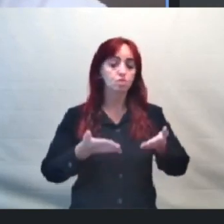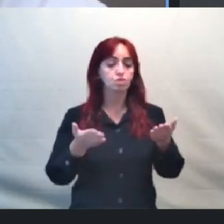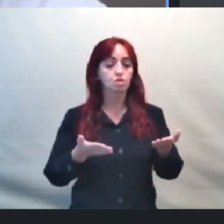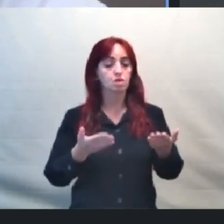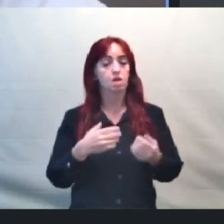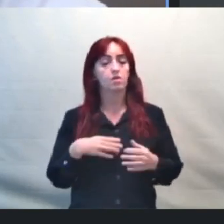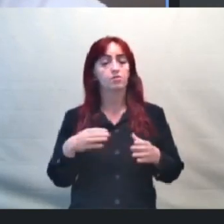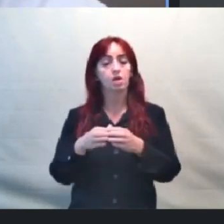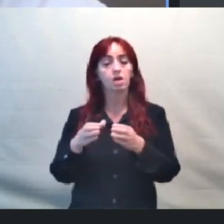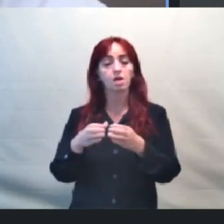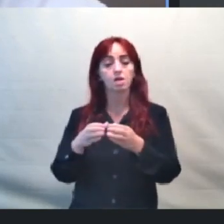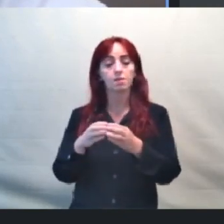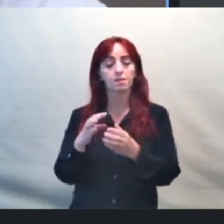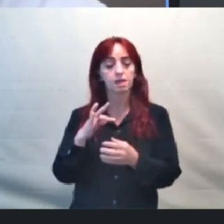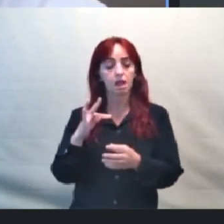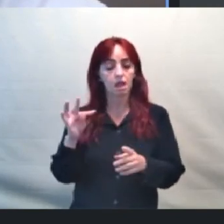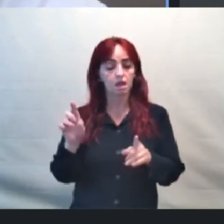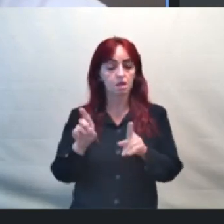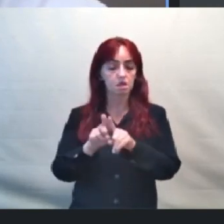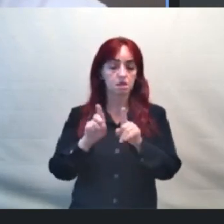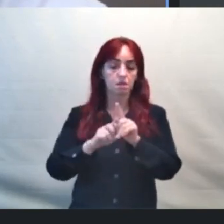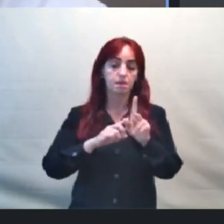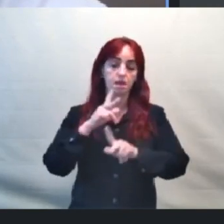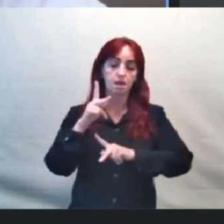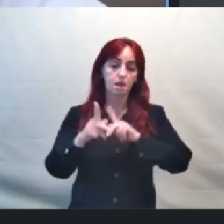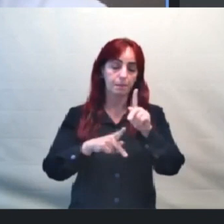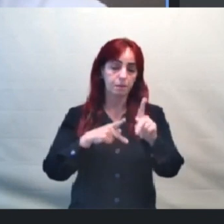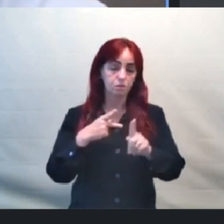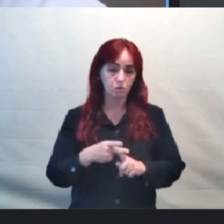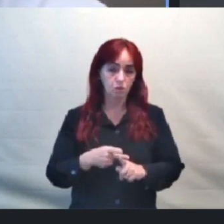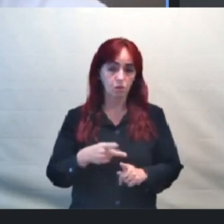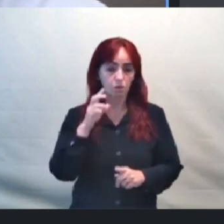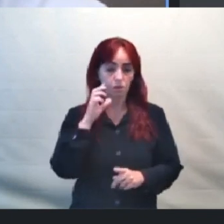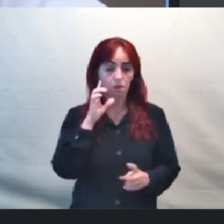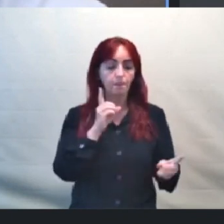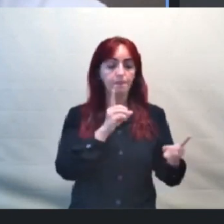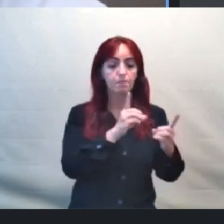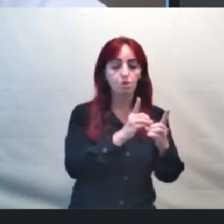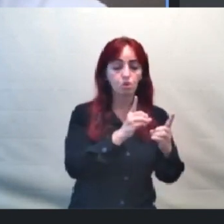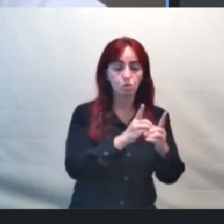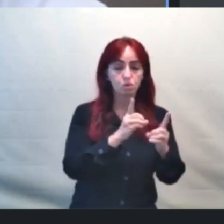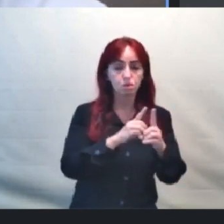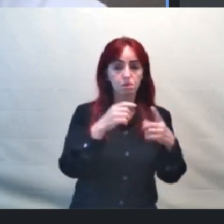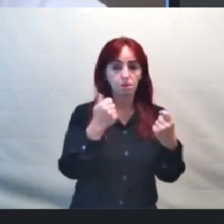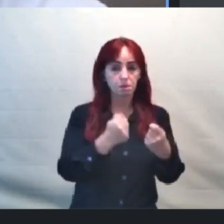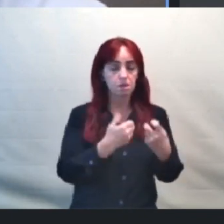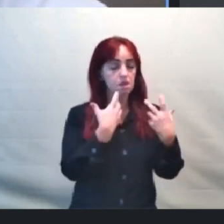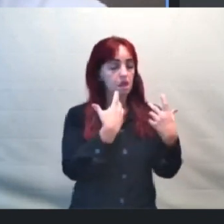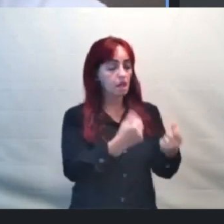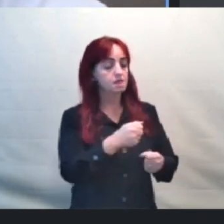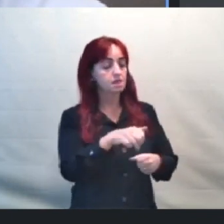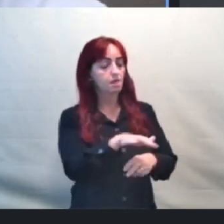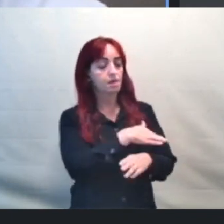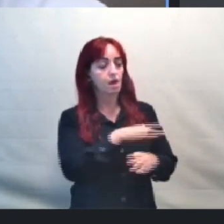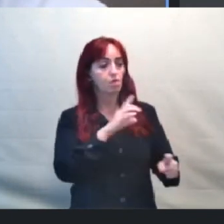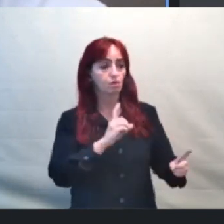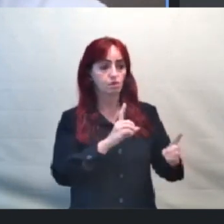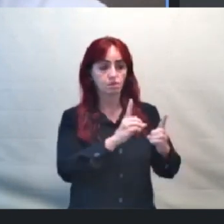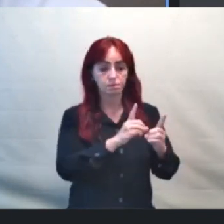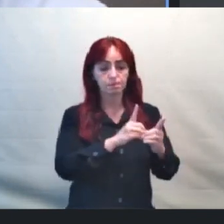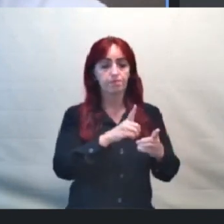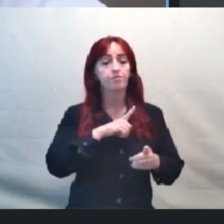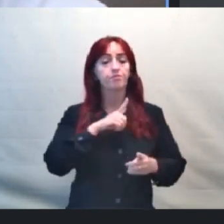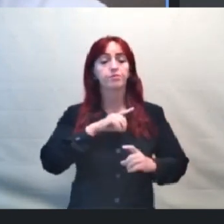equipe técnica e a pessoa que demanda, que busca esse atendimento, que recebe esse atendimento na rua. A gente tem feito um